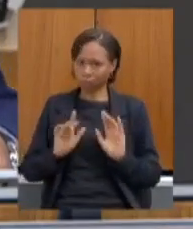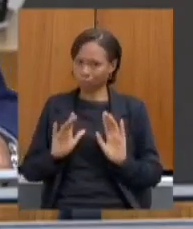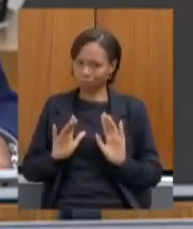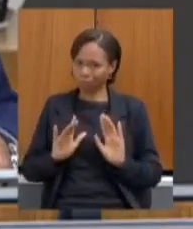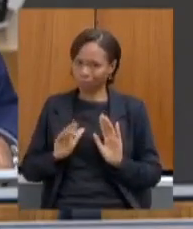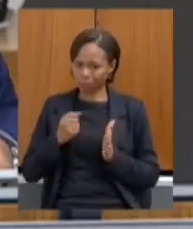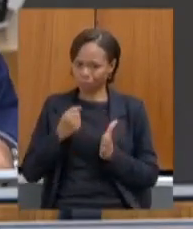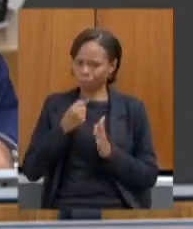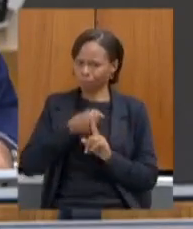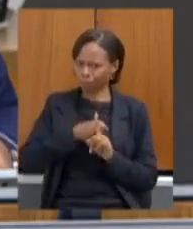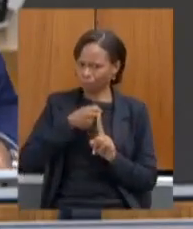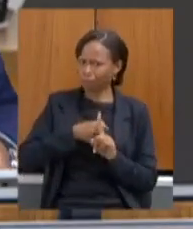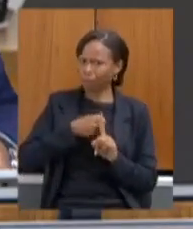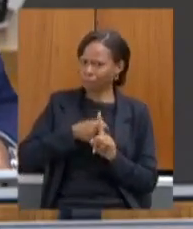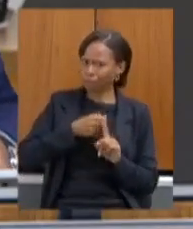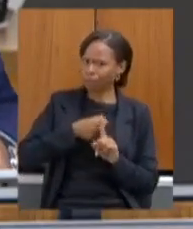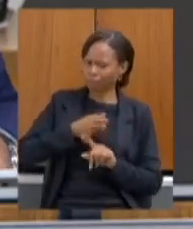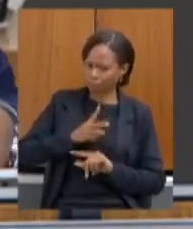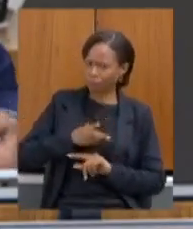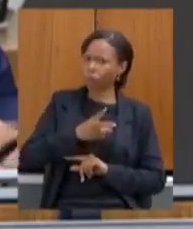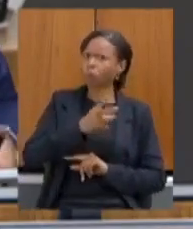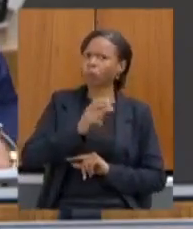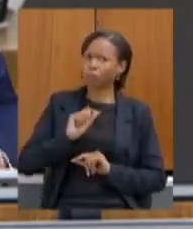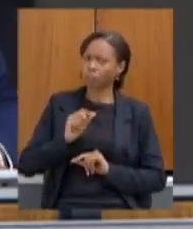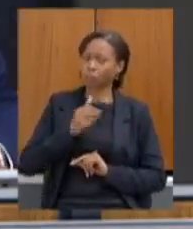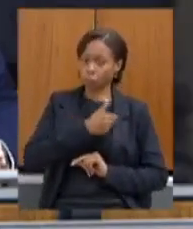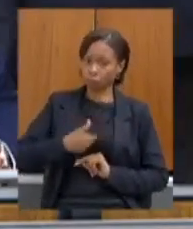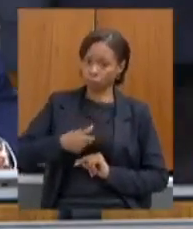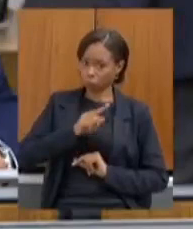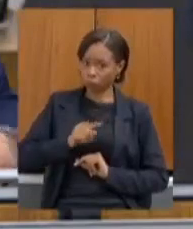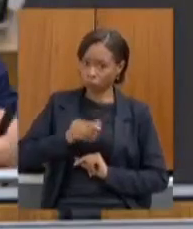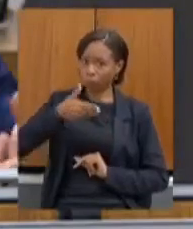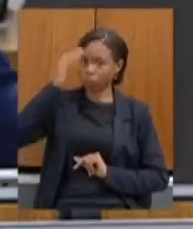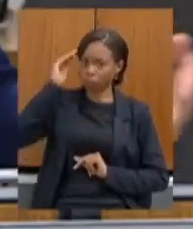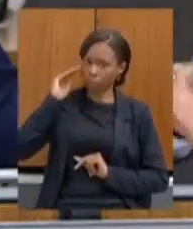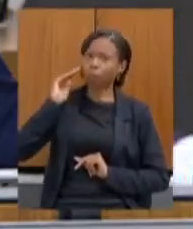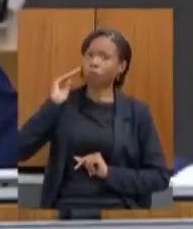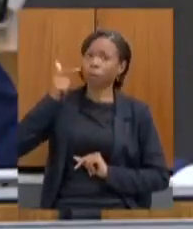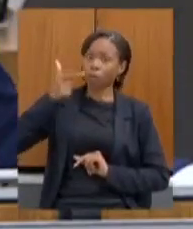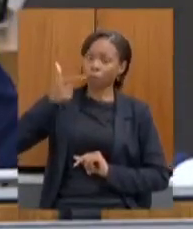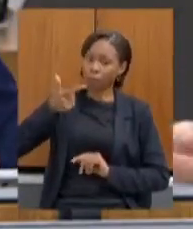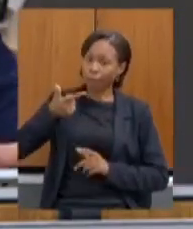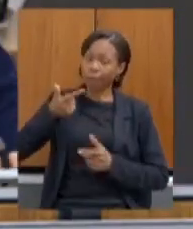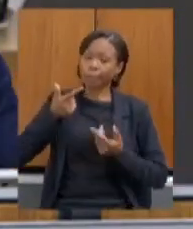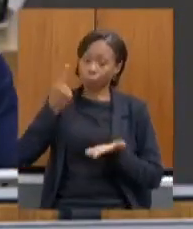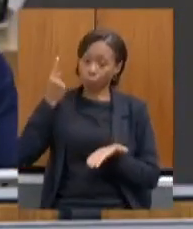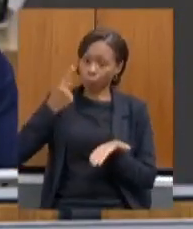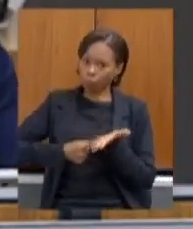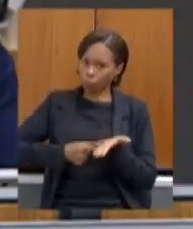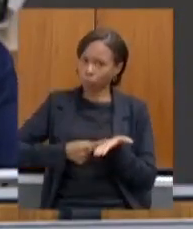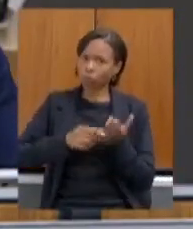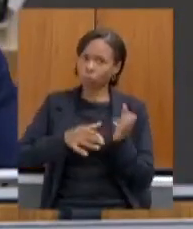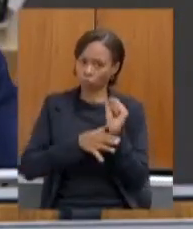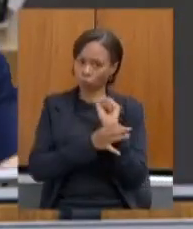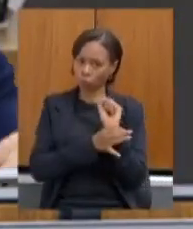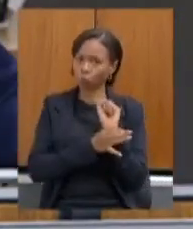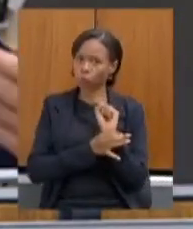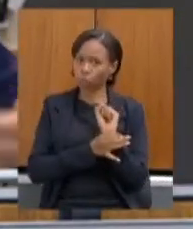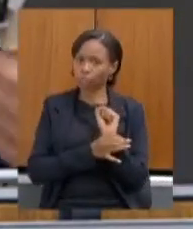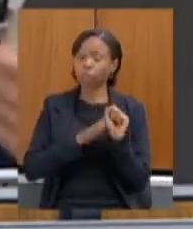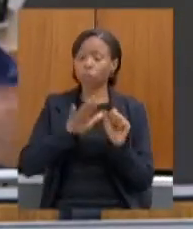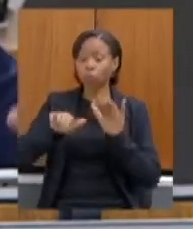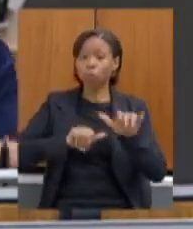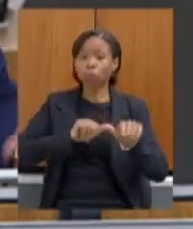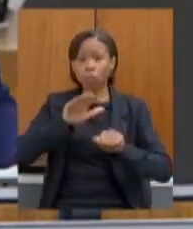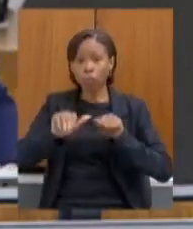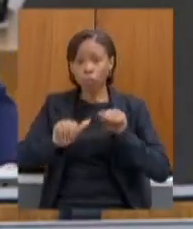perdida. O governador Romeu Zema, reforçando o seu compromisso com a segurança pública, convoca hoje os excedentes da Polícia Civil, mas vai